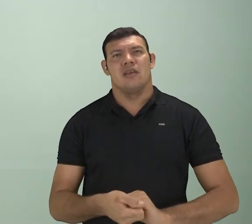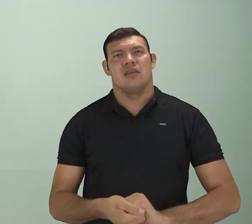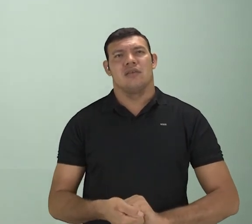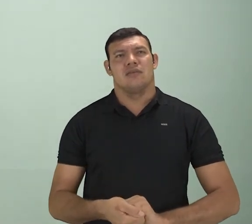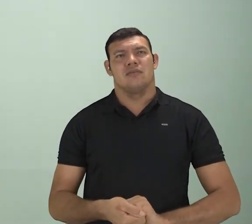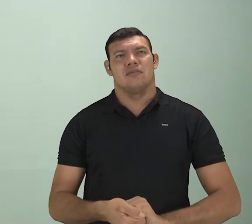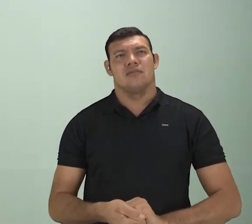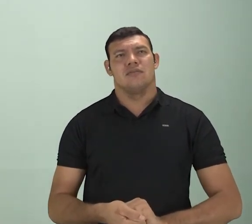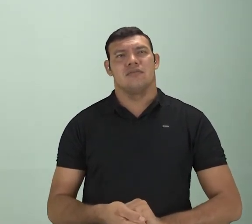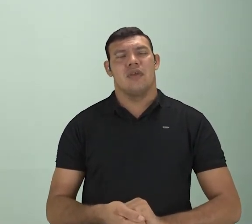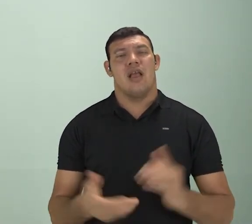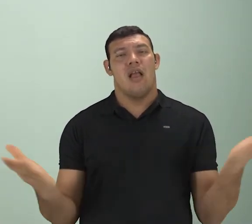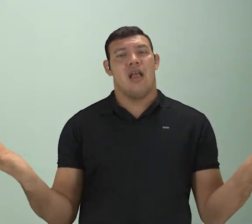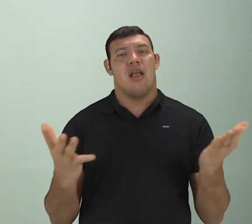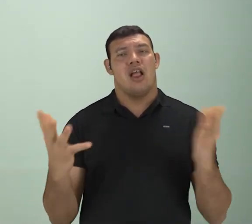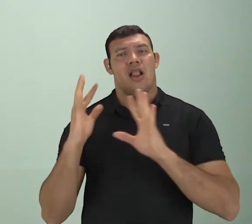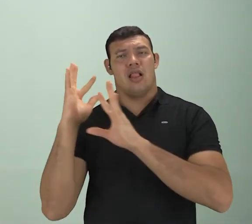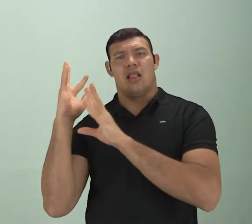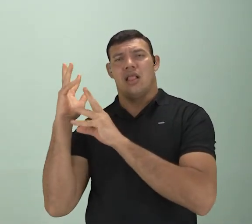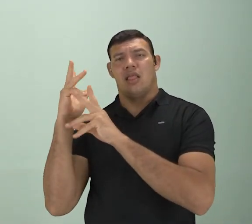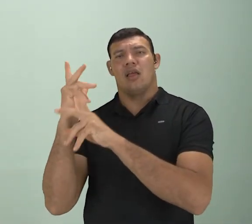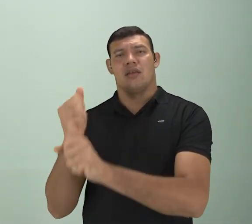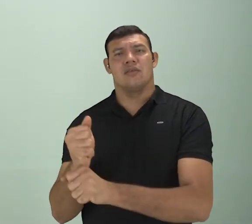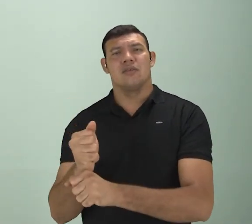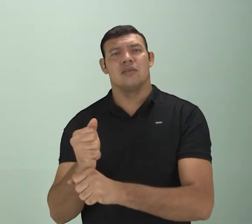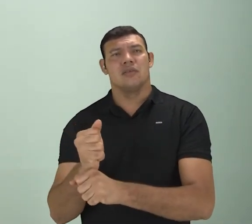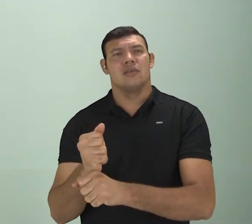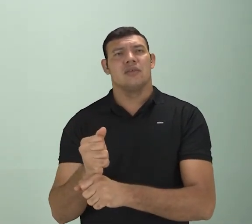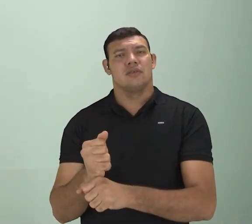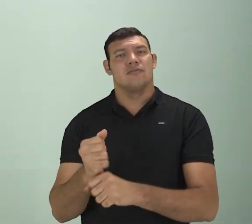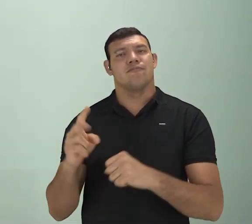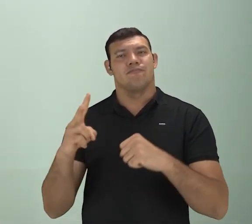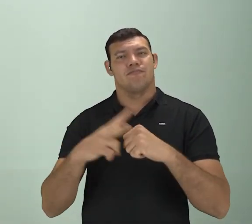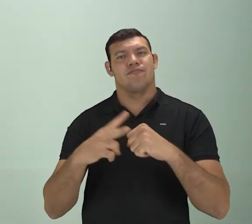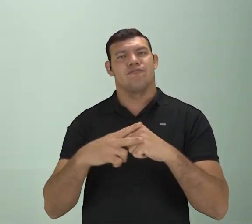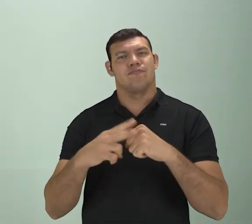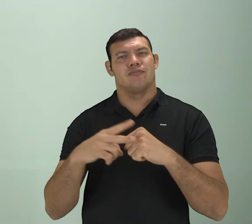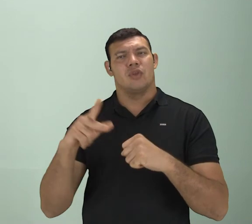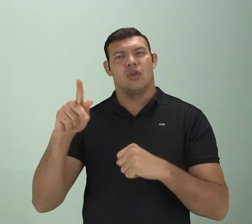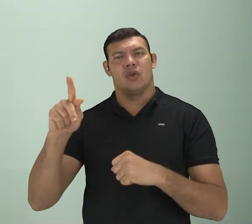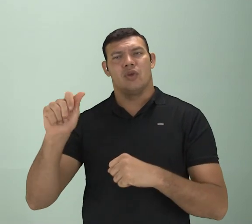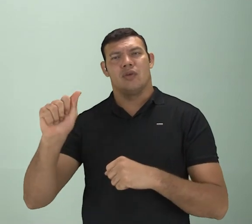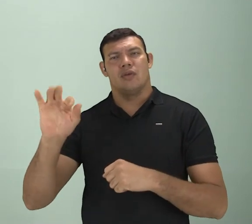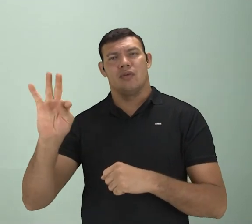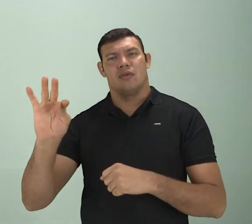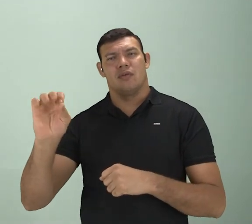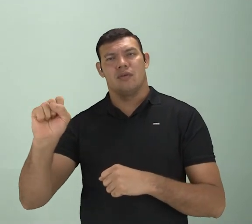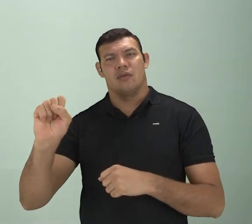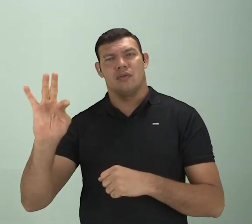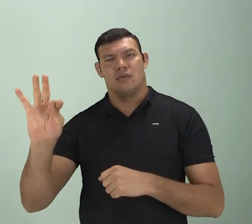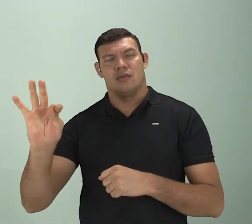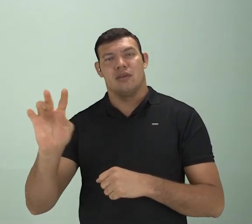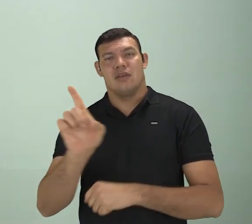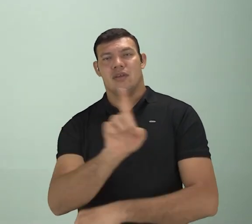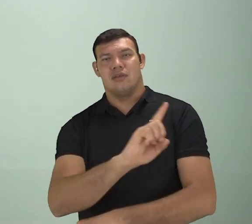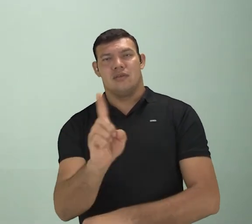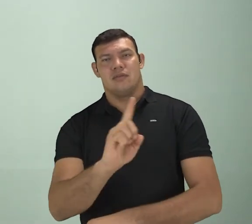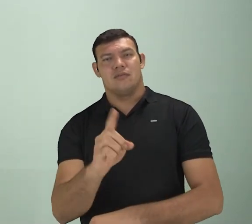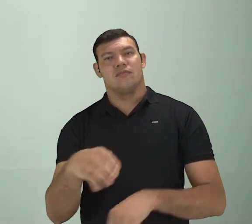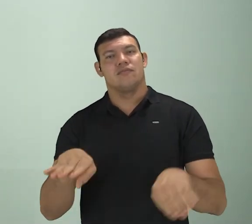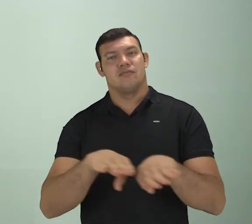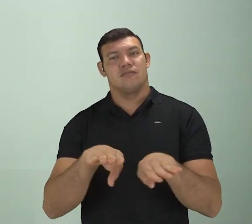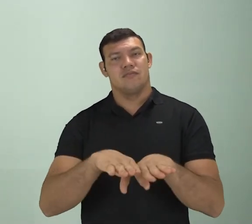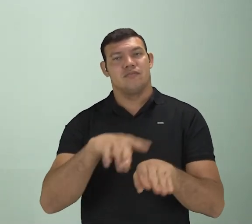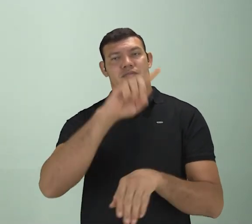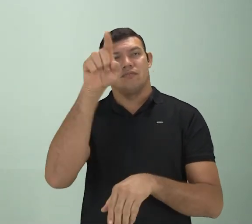colocar também que nós vimos aqui hoje nós falamos um pouco sobre passo para fé nas formas interrogativa e nas formas negativa